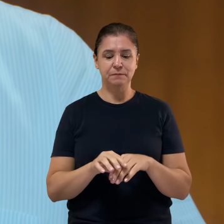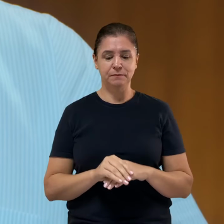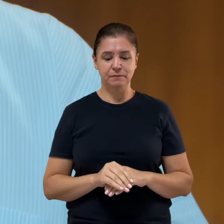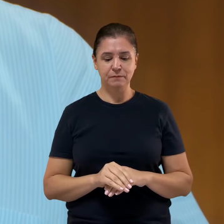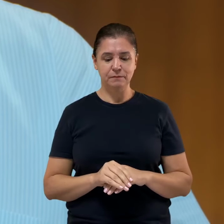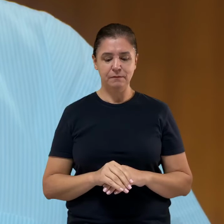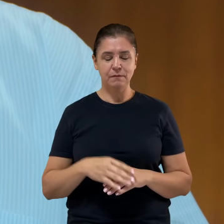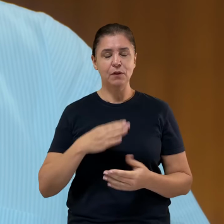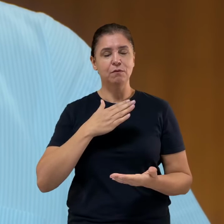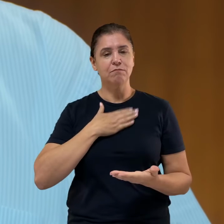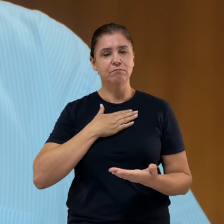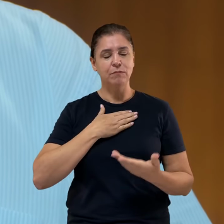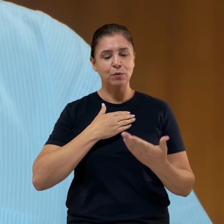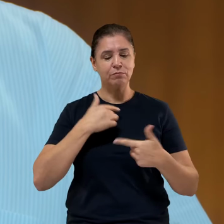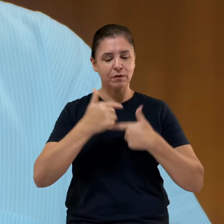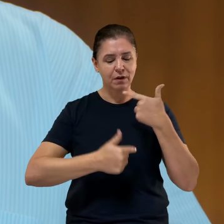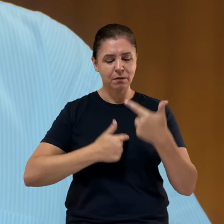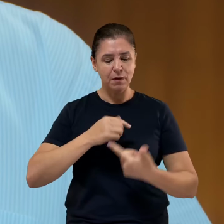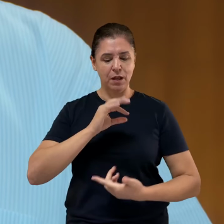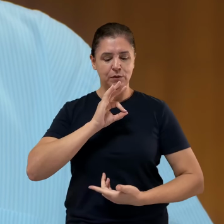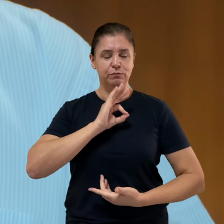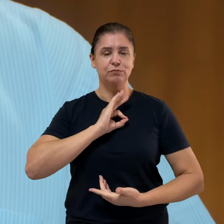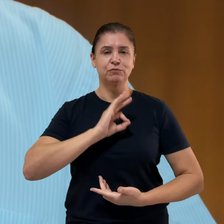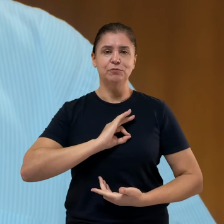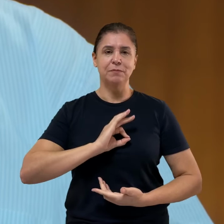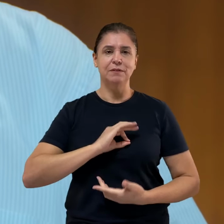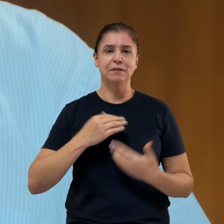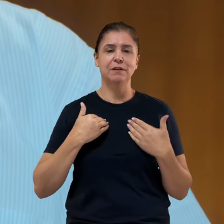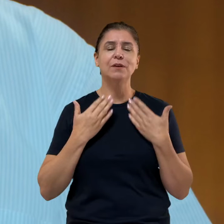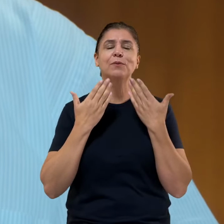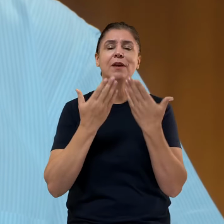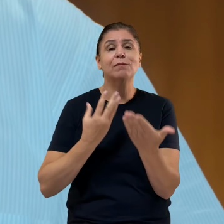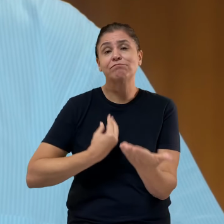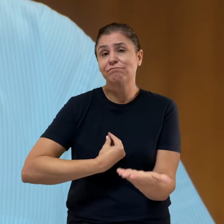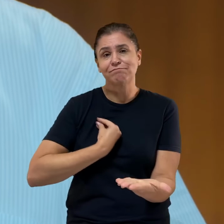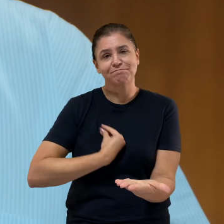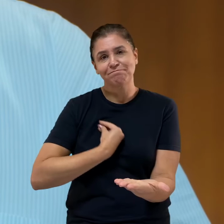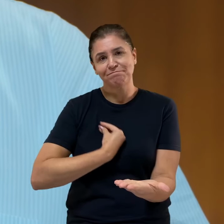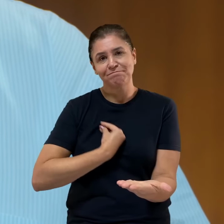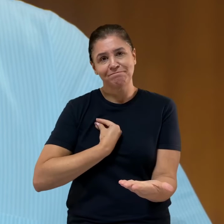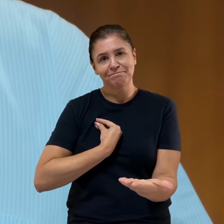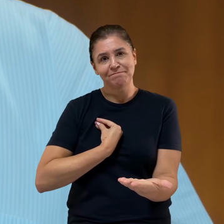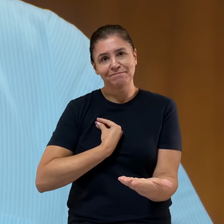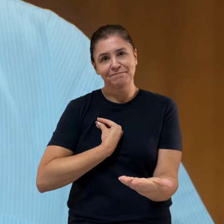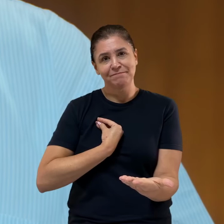e o meu sacerdócio eu quero vivê-lo,